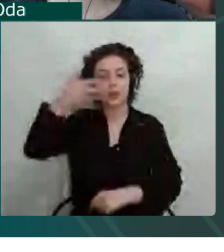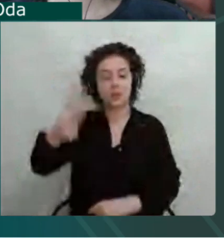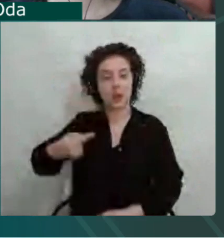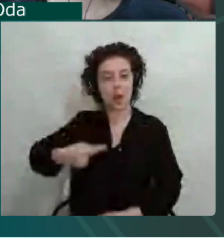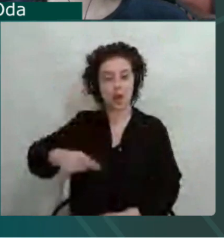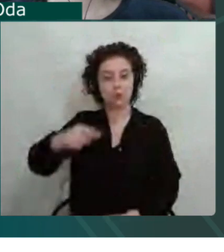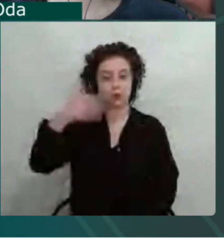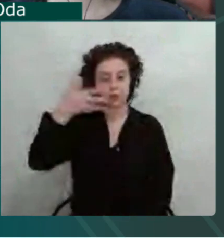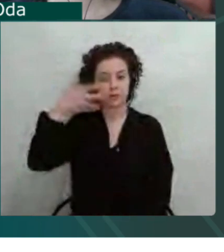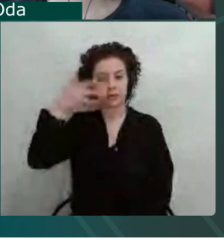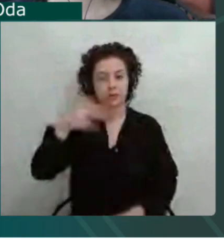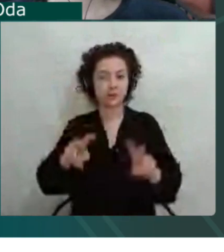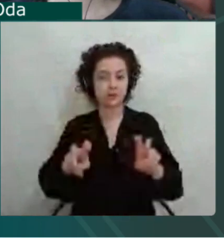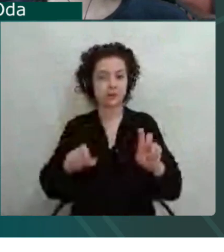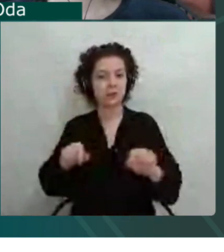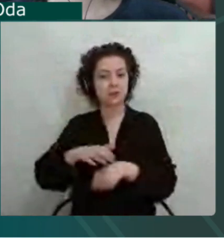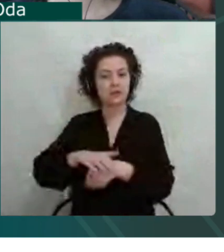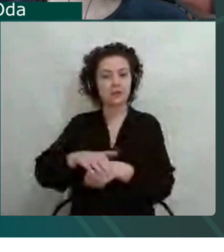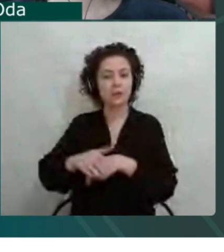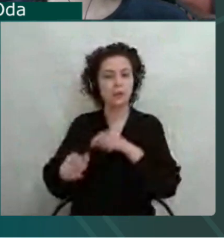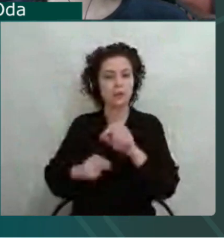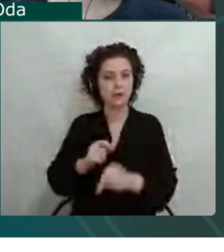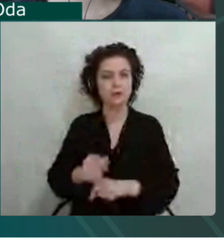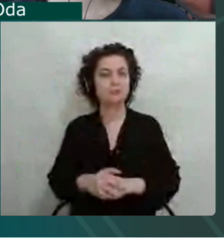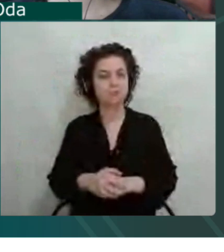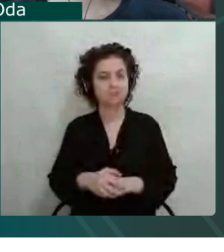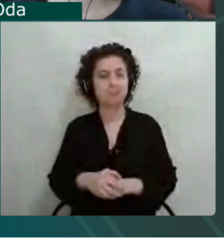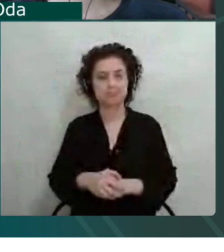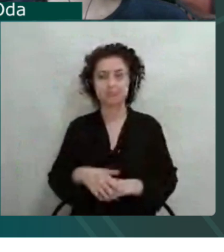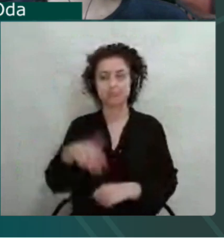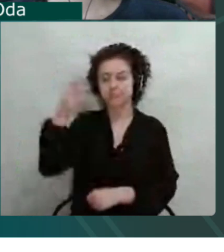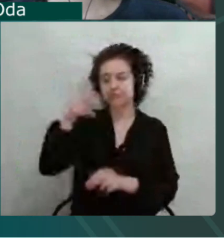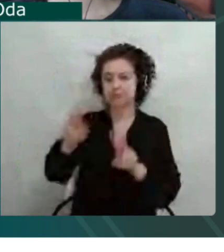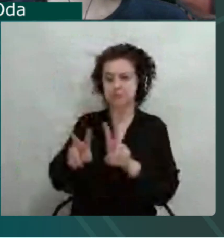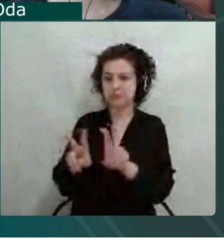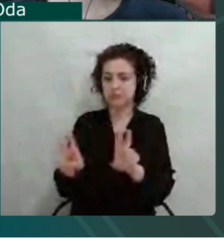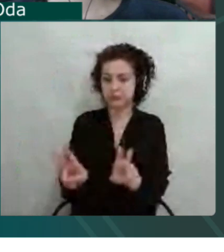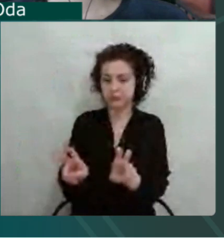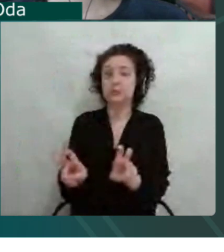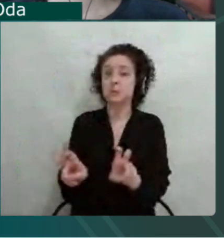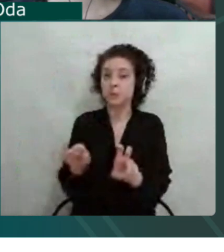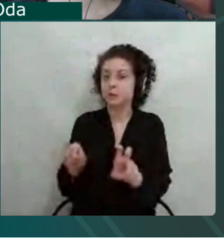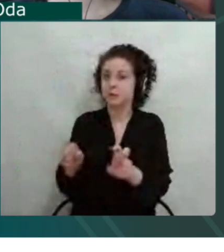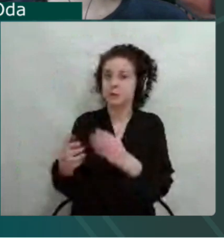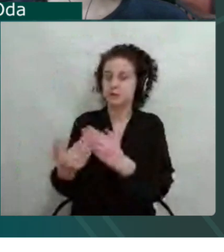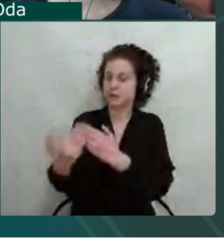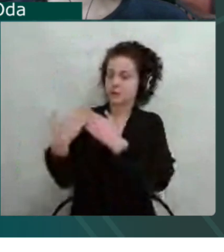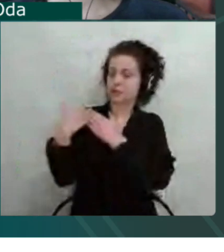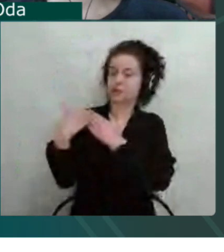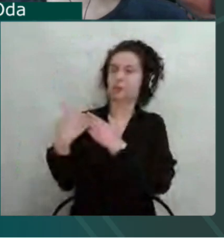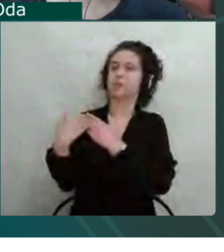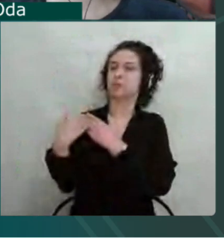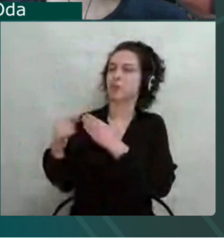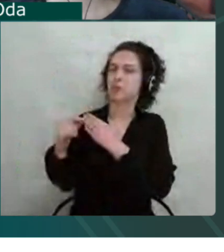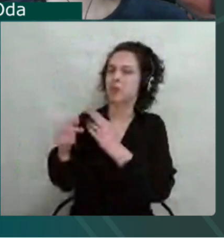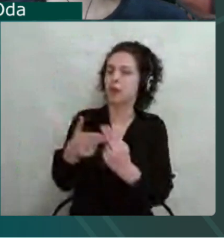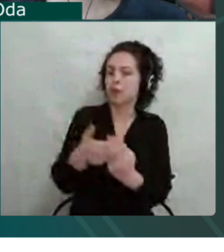que ele vai fazer, digamos assim, uma apresentação sobre o grande papel, qual é a inserção do SUS, qual